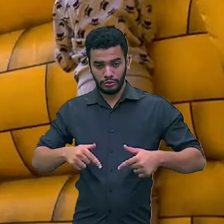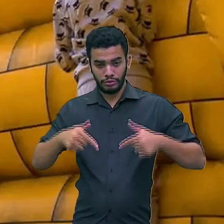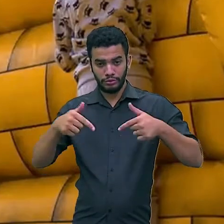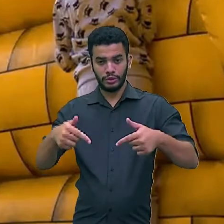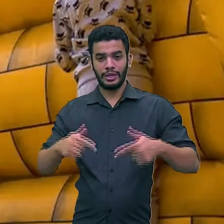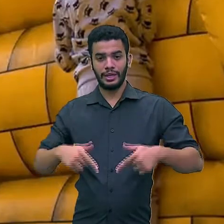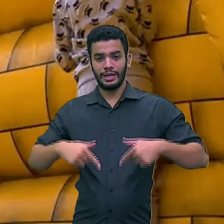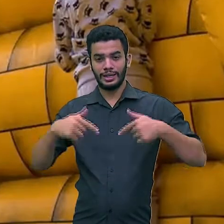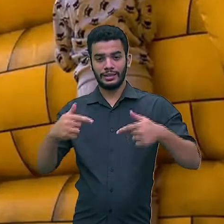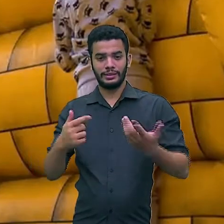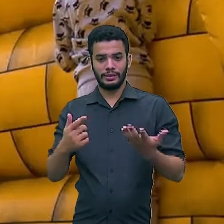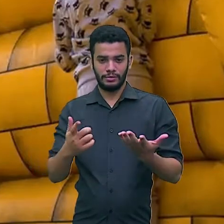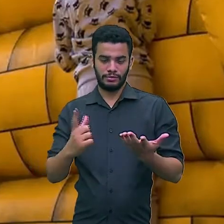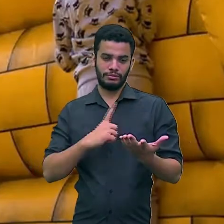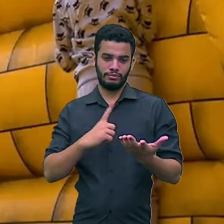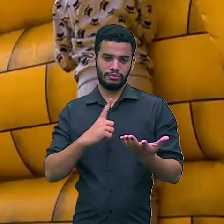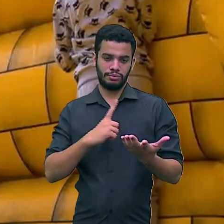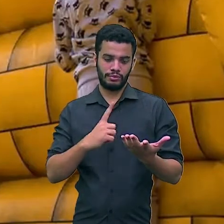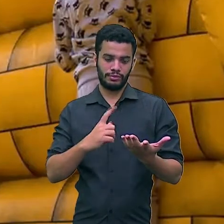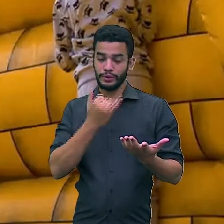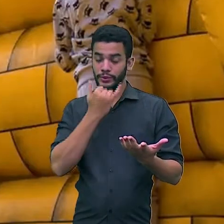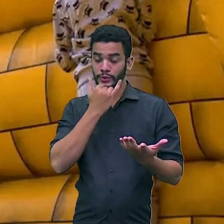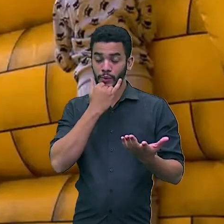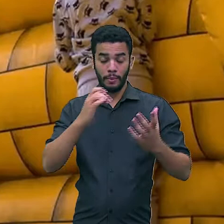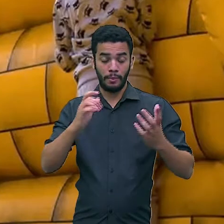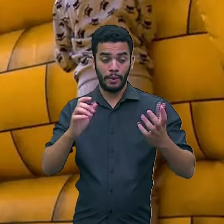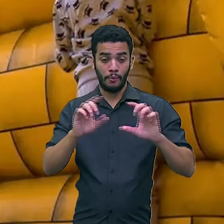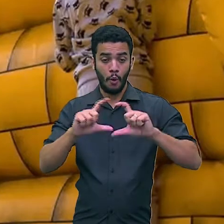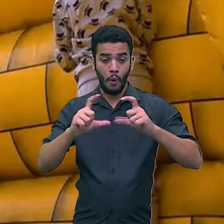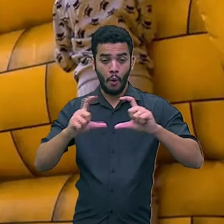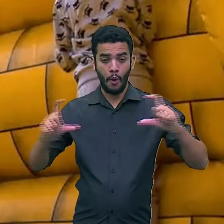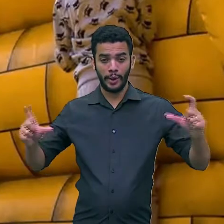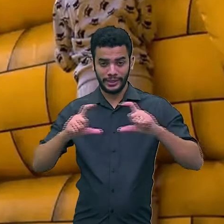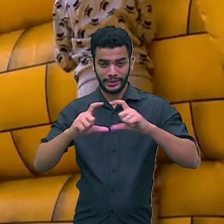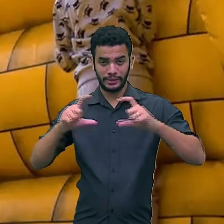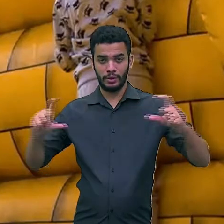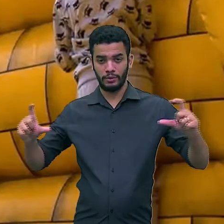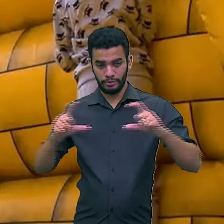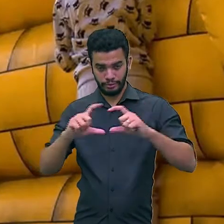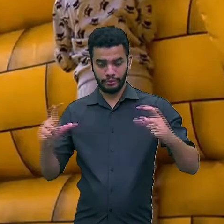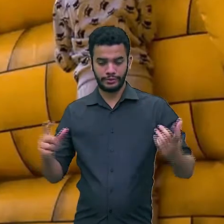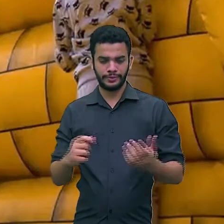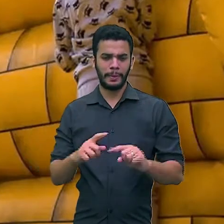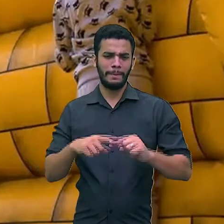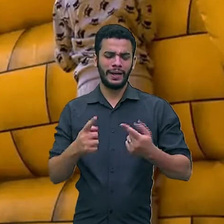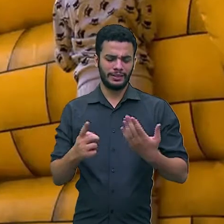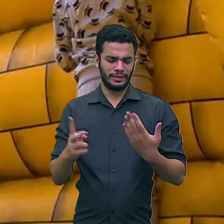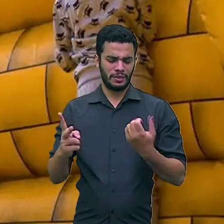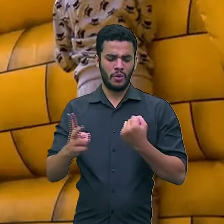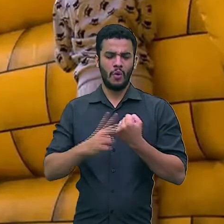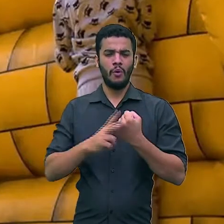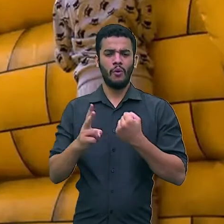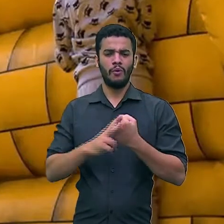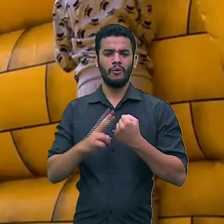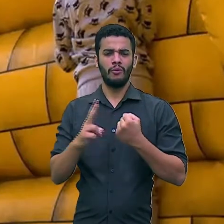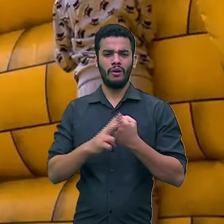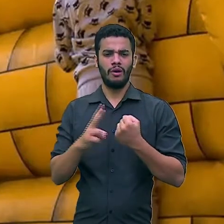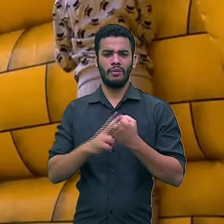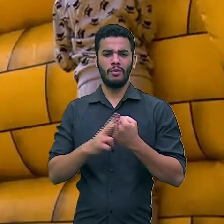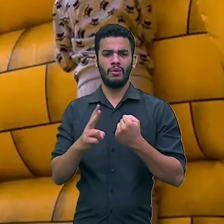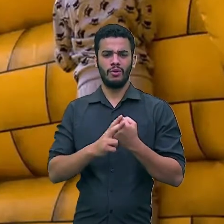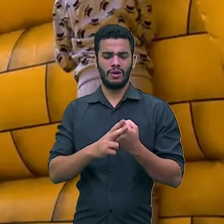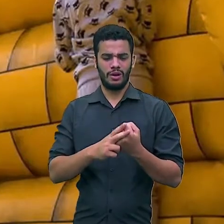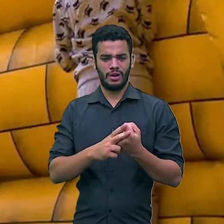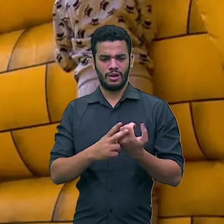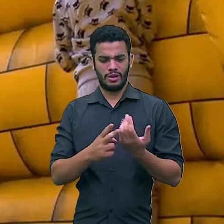é chamada de oração. E qual é a função do verbo? Qual é mesmo? A função do verbo é